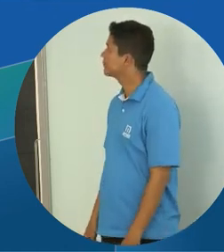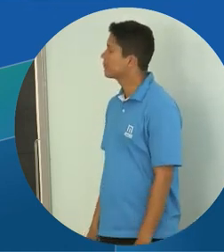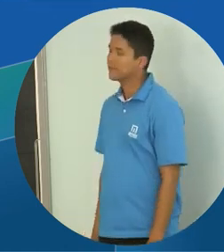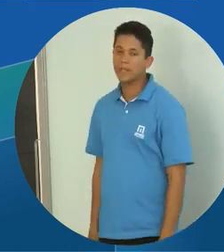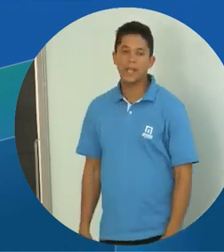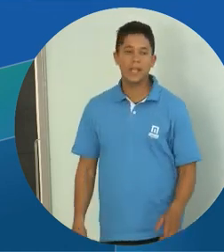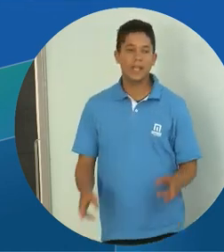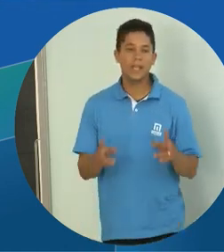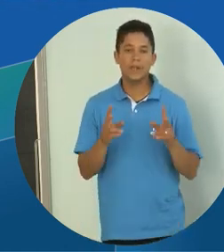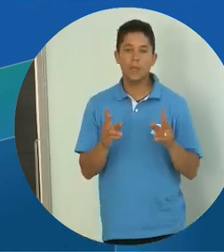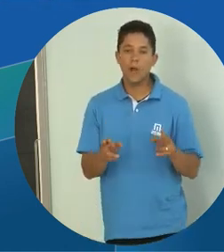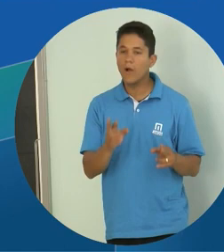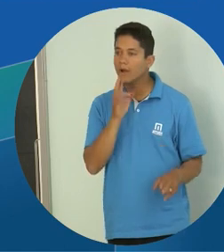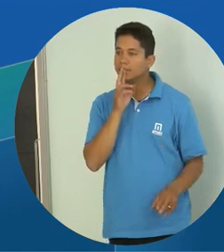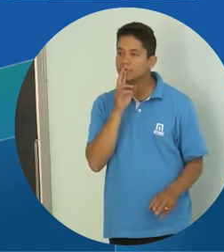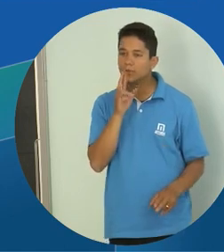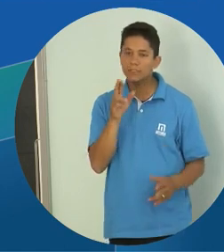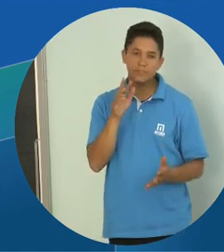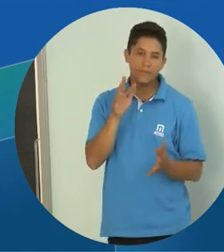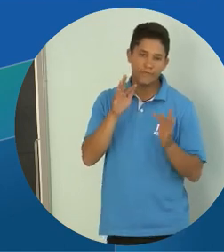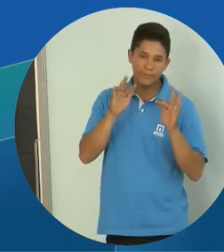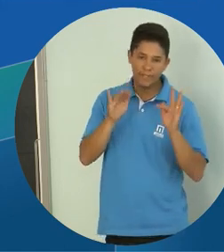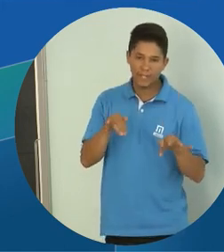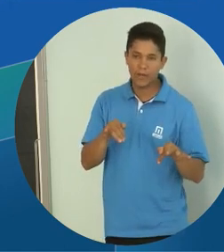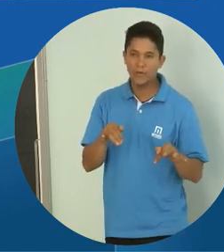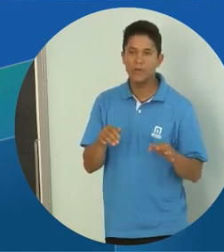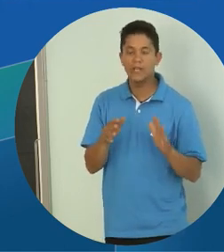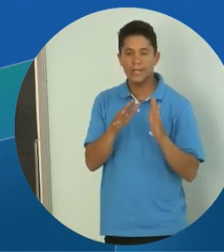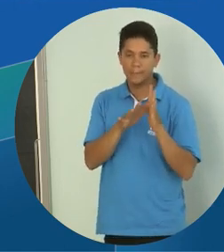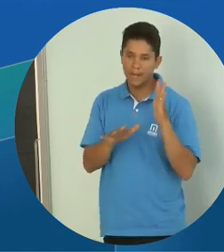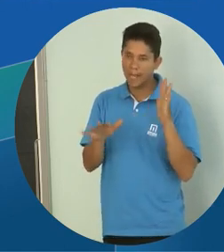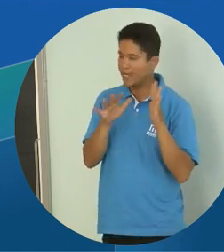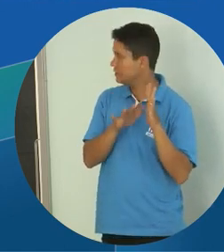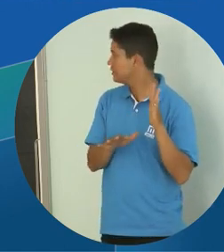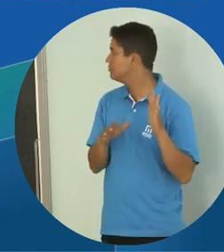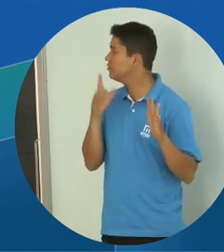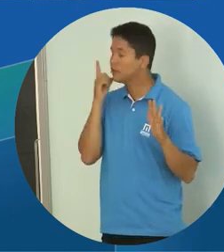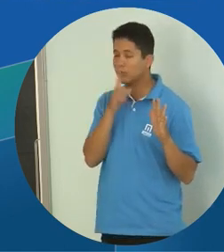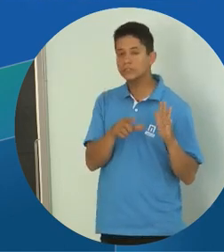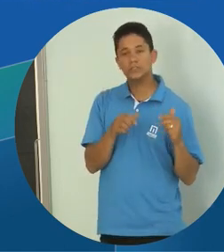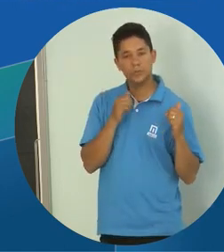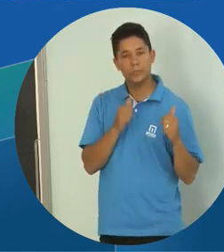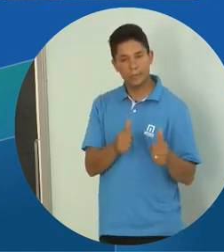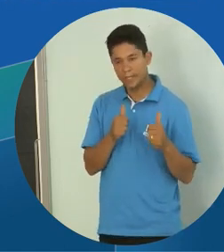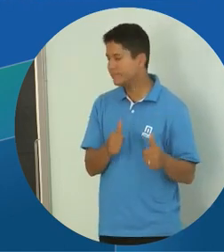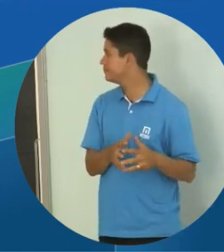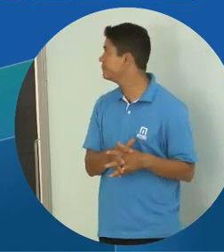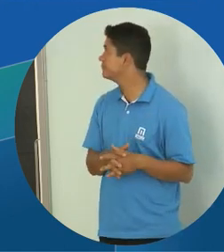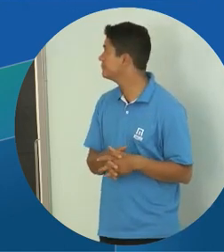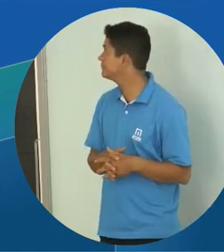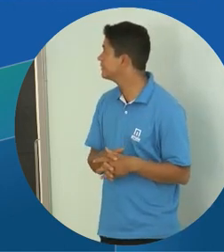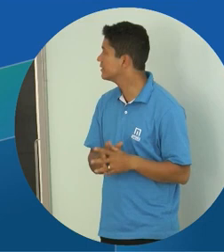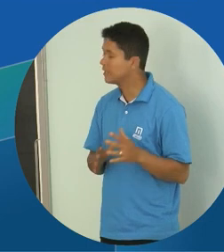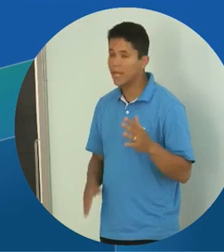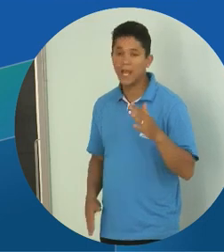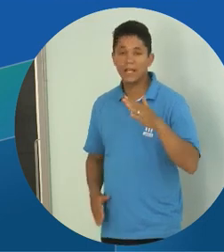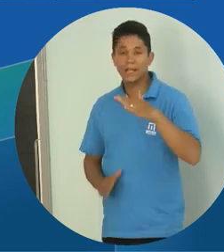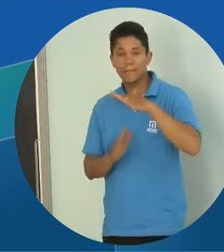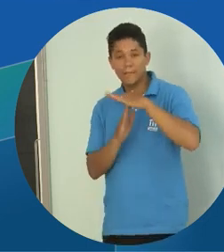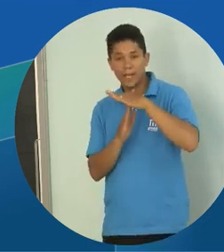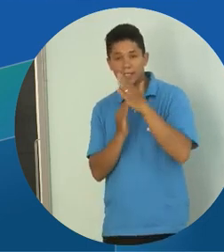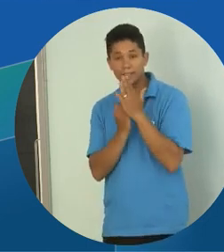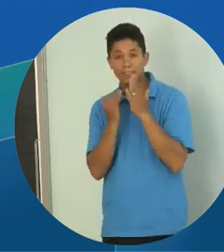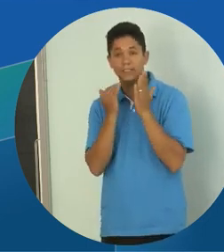o resultado final, né, que a gente poderia ter na barragem. O resultado foi bem satisfatório, que a gente conseguiu atingir até um pouco mais de 2 metros, quando